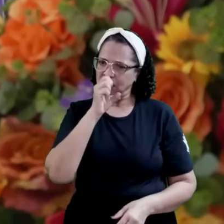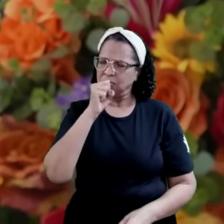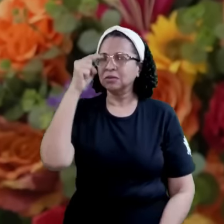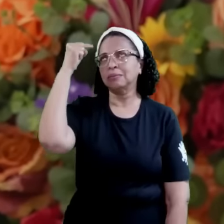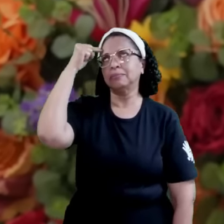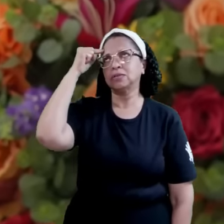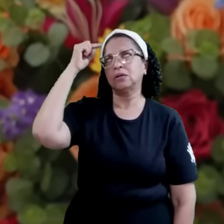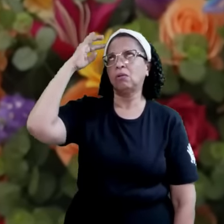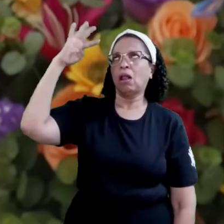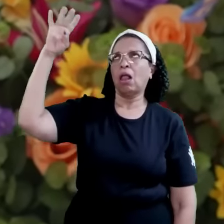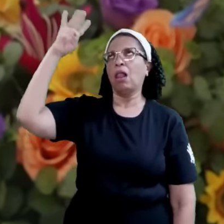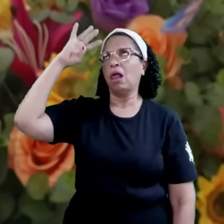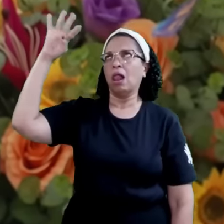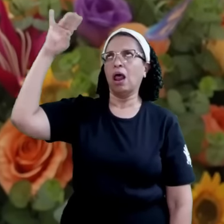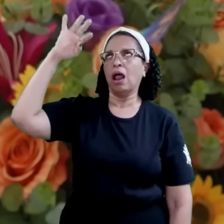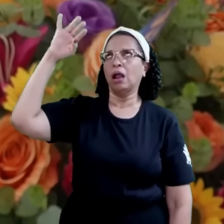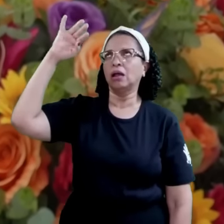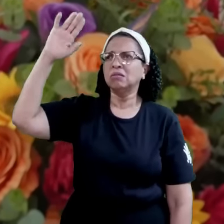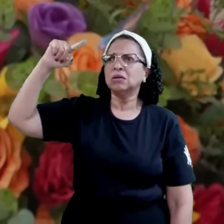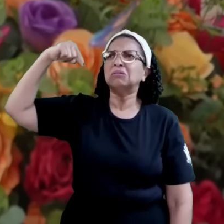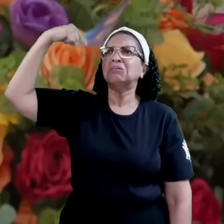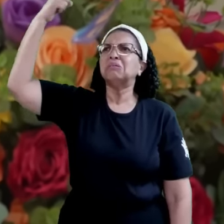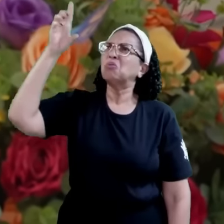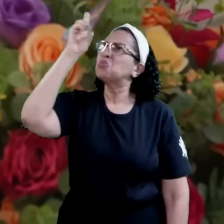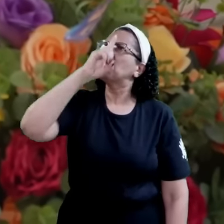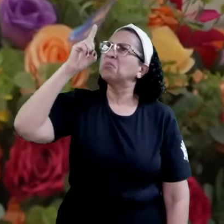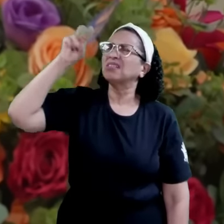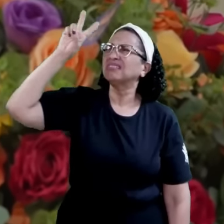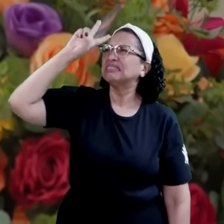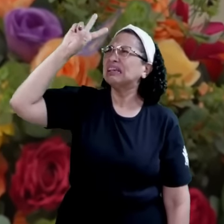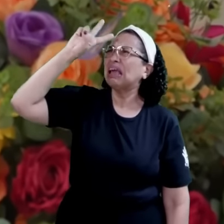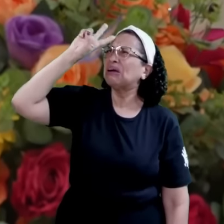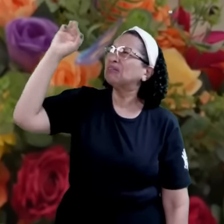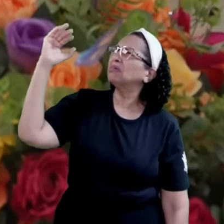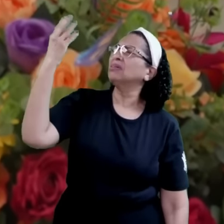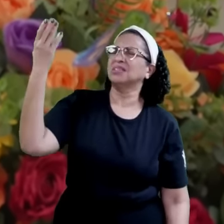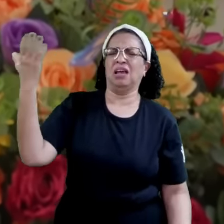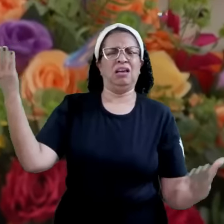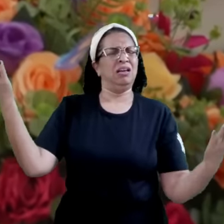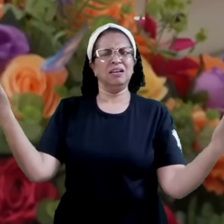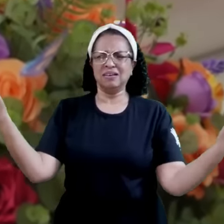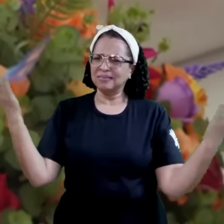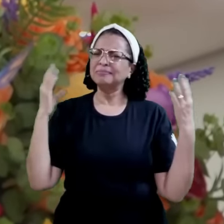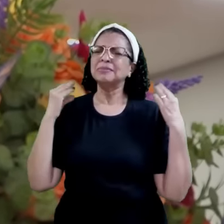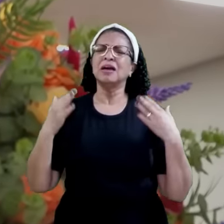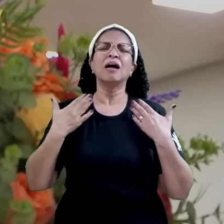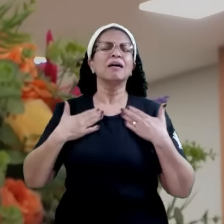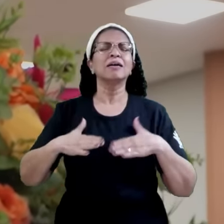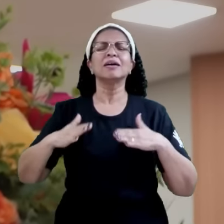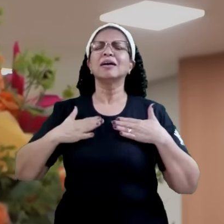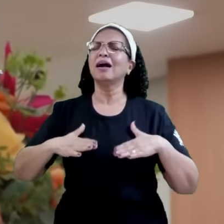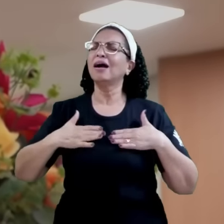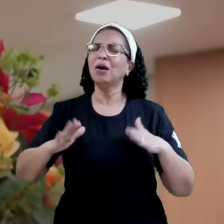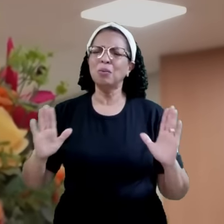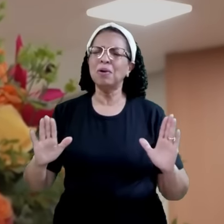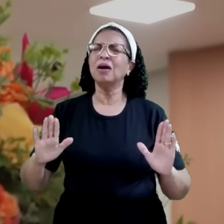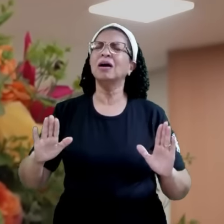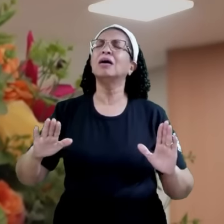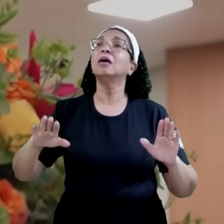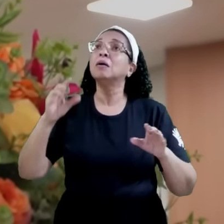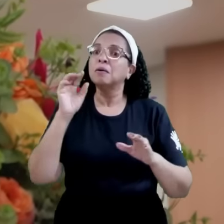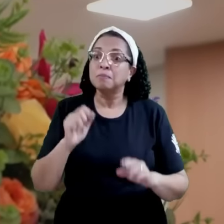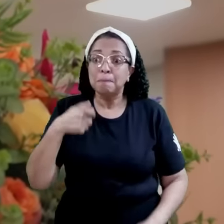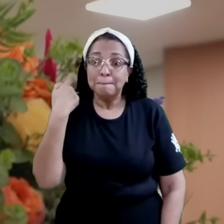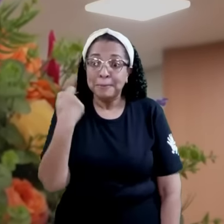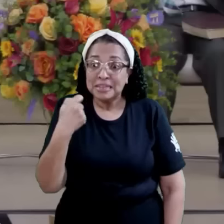sono vai perder a saúde veio com meia dúzia de Glória tá quase morrendo sufocado entalado na garganta não consegue soltar porque o corpo